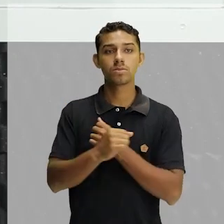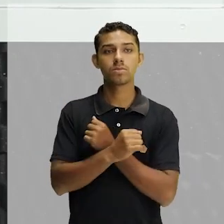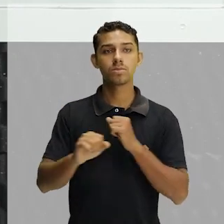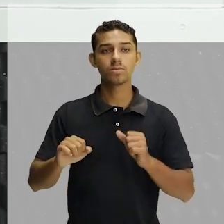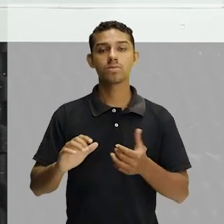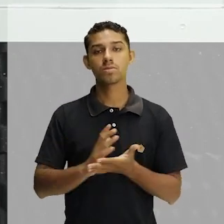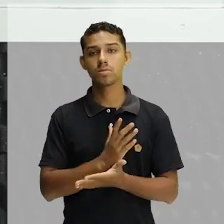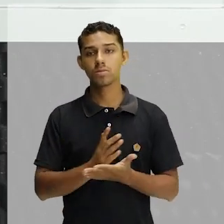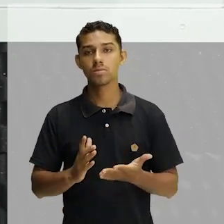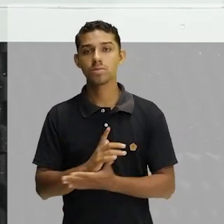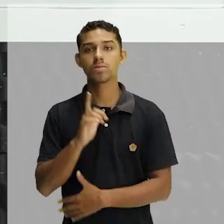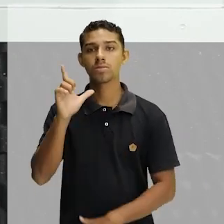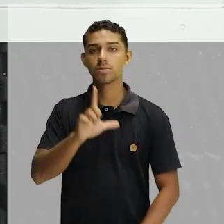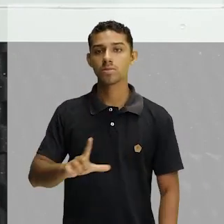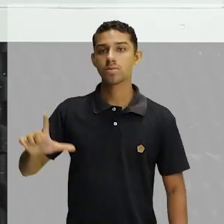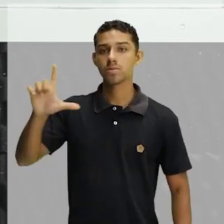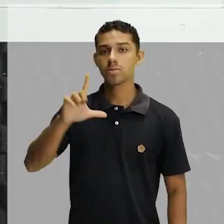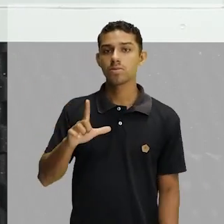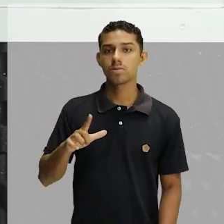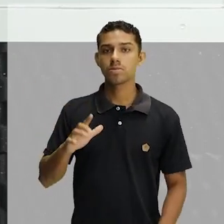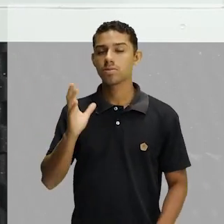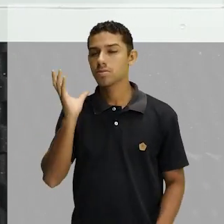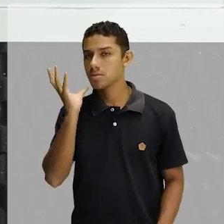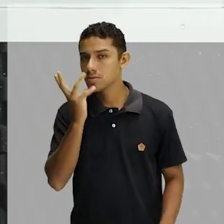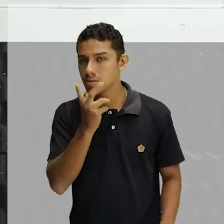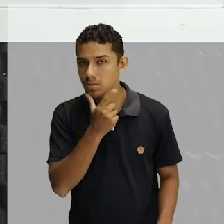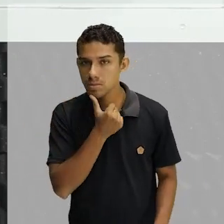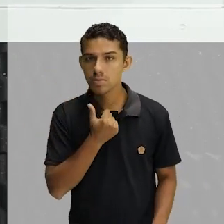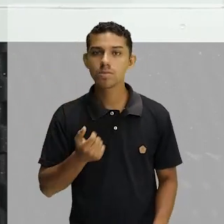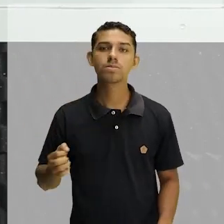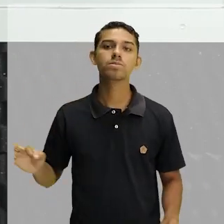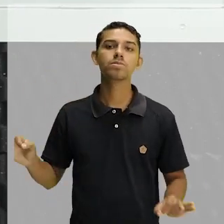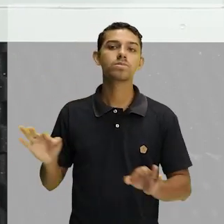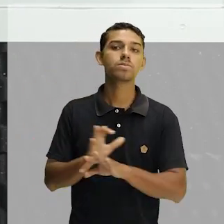algumas literaturas demoram a concluir isto aqui, ó.